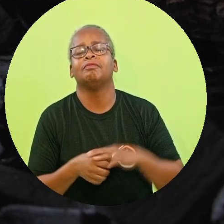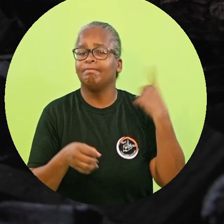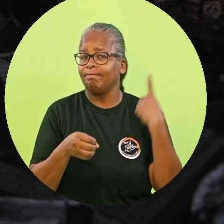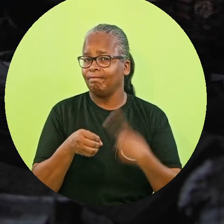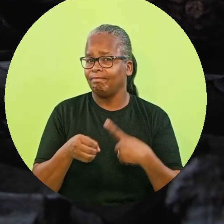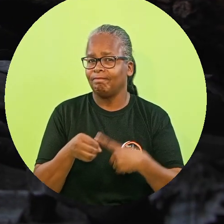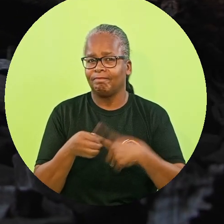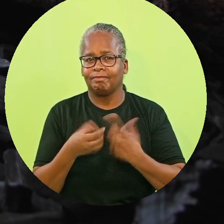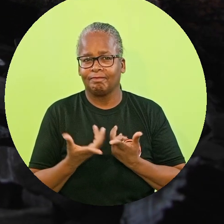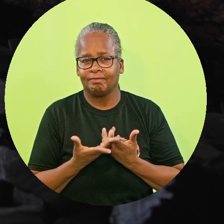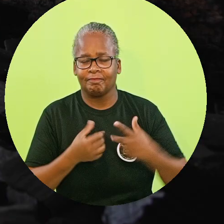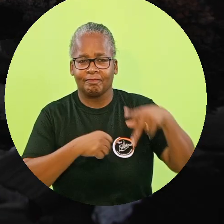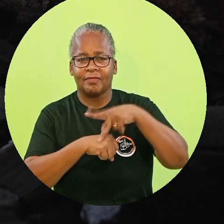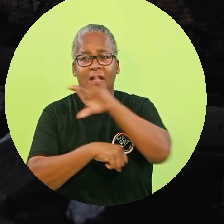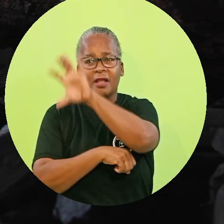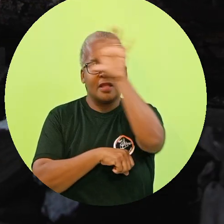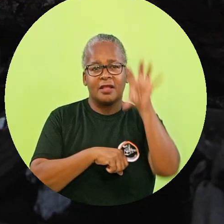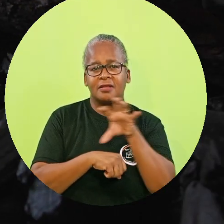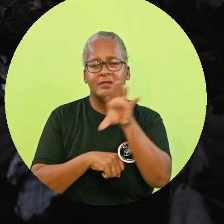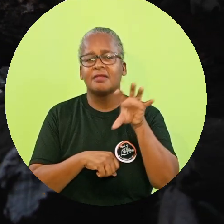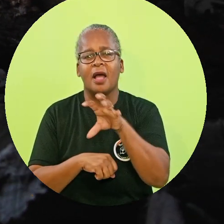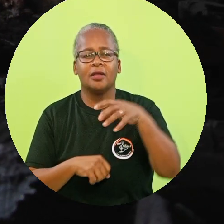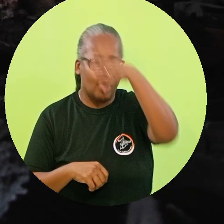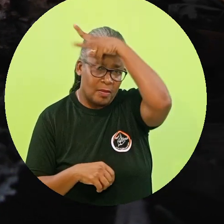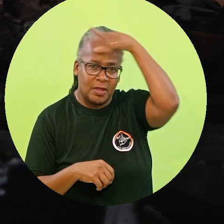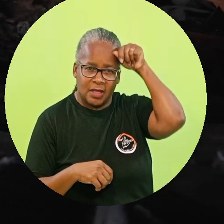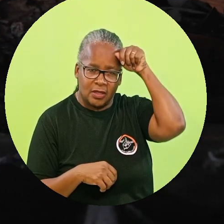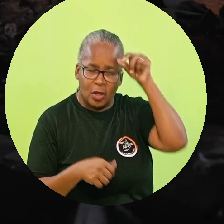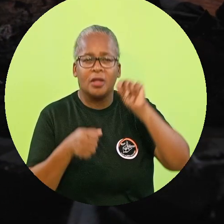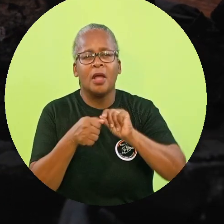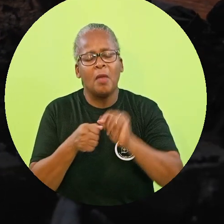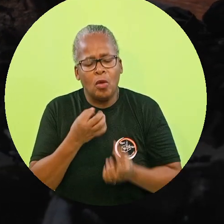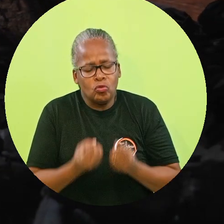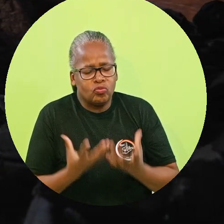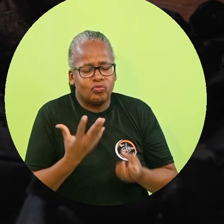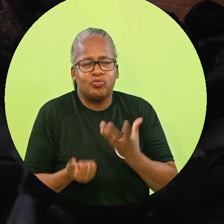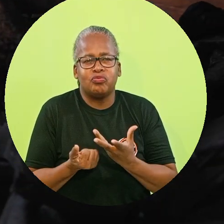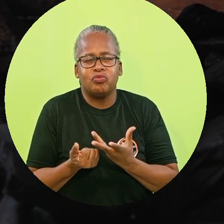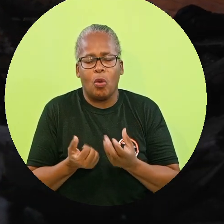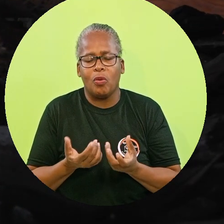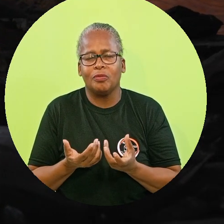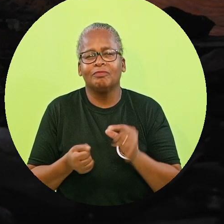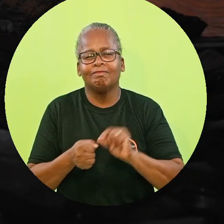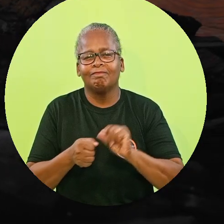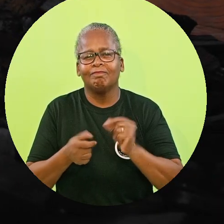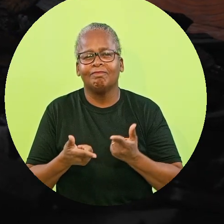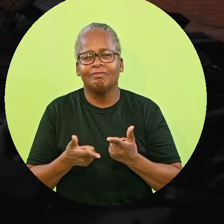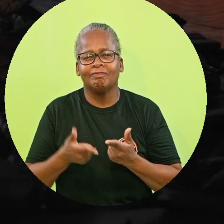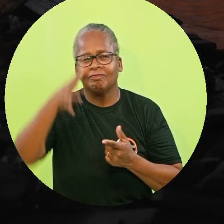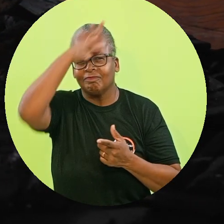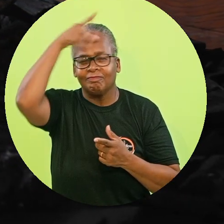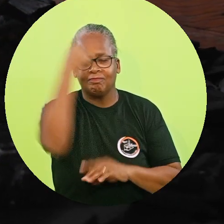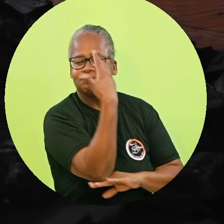para virar cerca. O do Cerrado, que virou brasa no churrasco do grileiro. O da Mata Atlântica, que ninguém viu